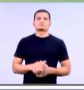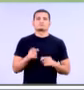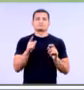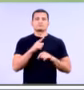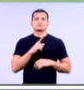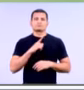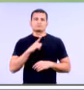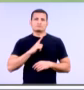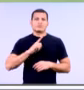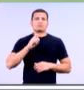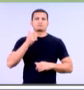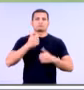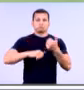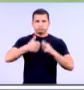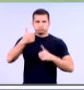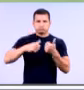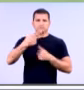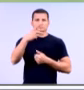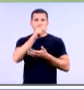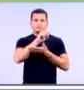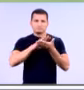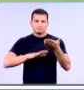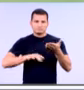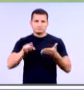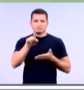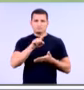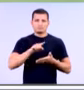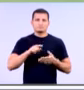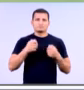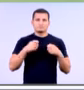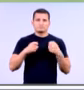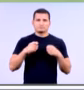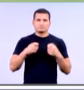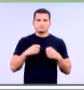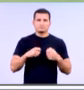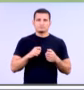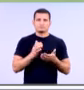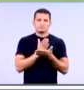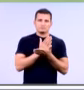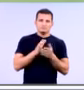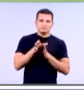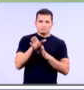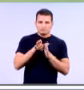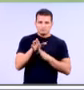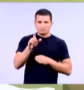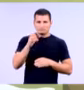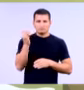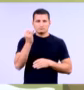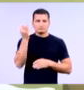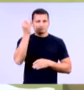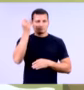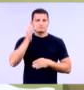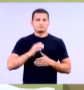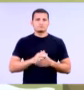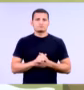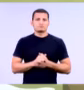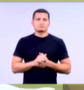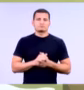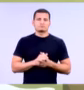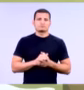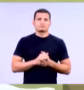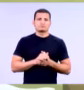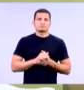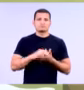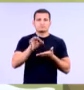qualidade no seu texto, a gente precisa de algumas dicas, né? É importante considerar a